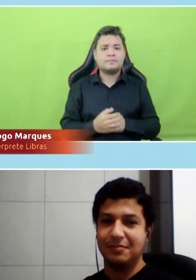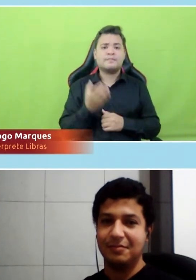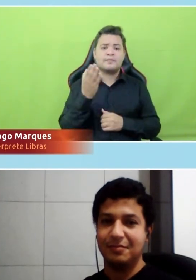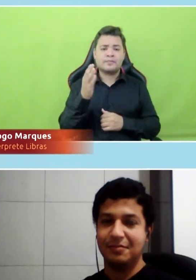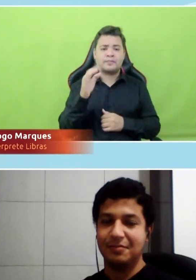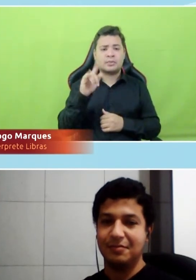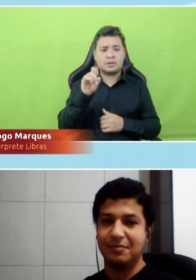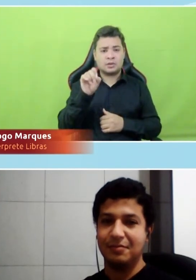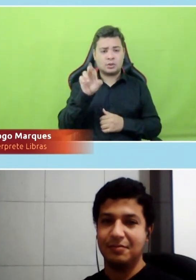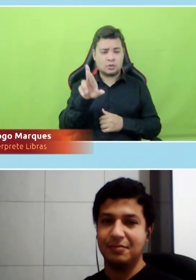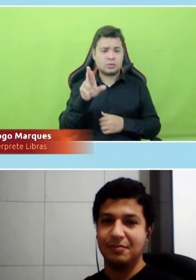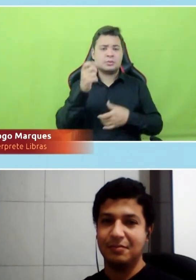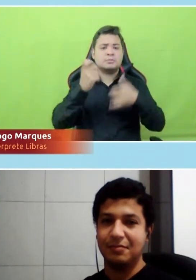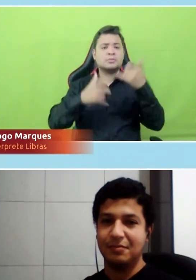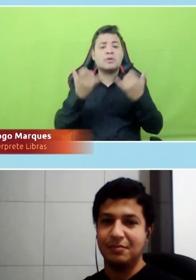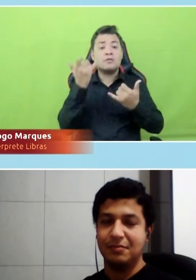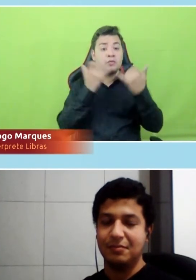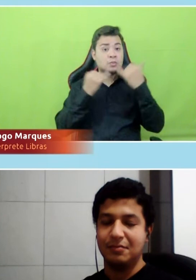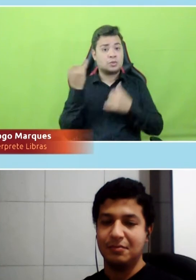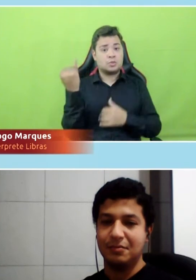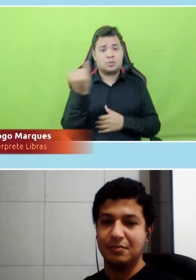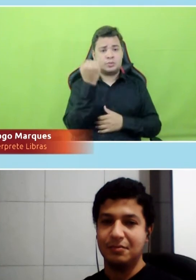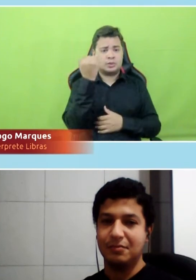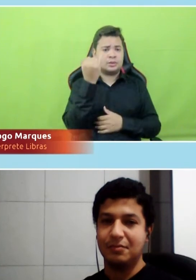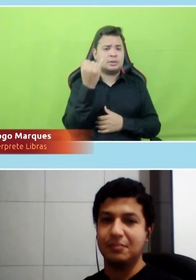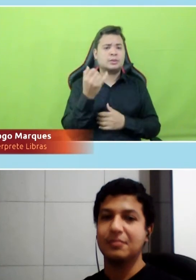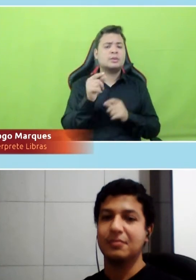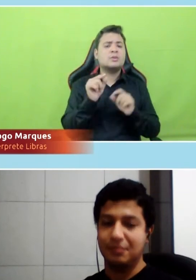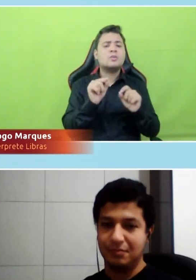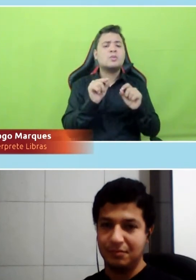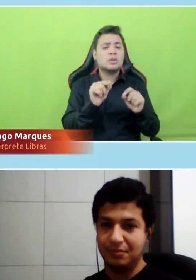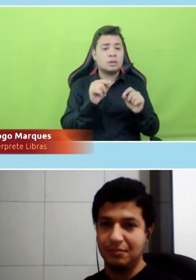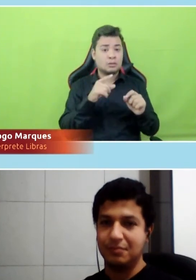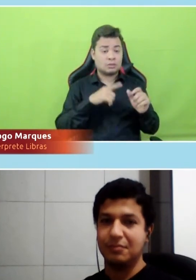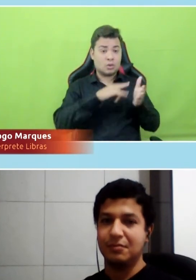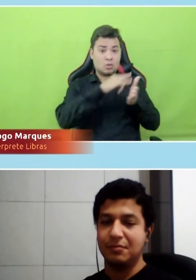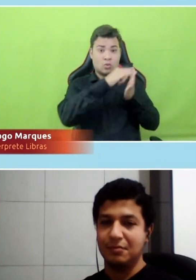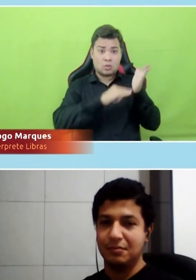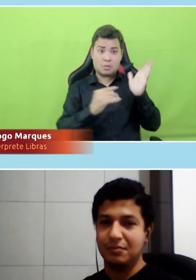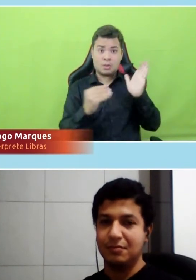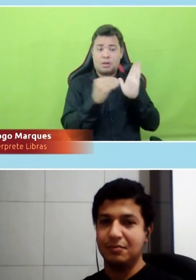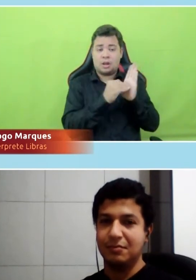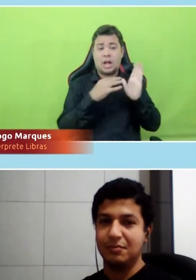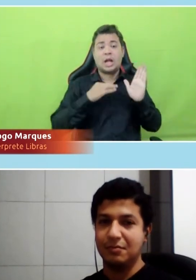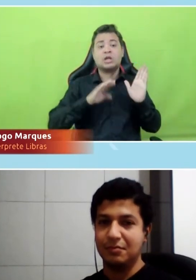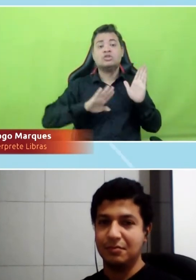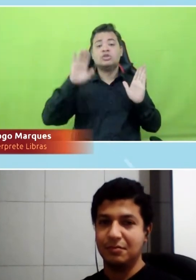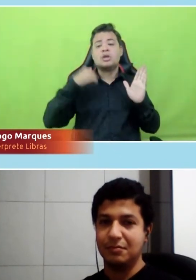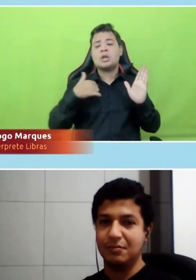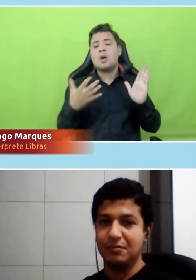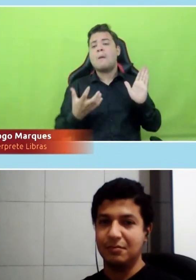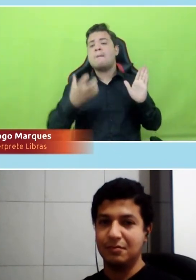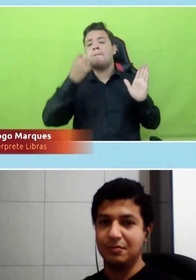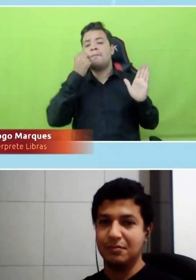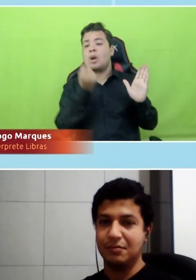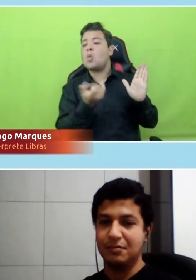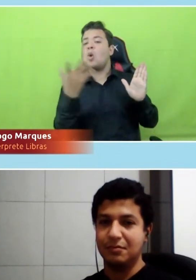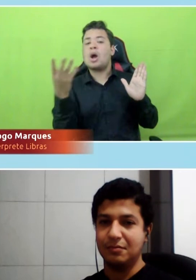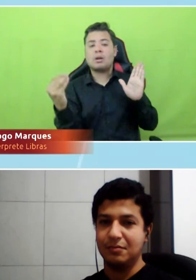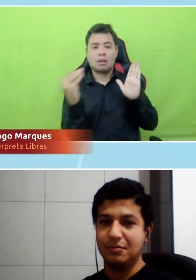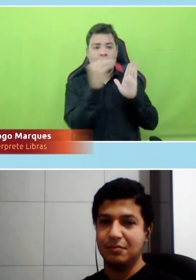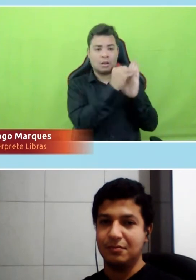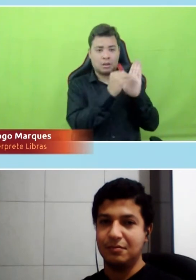agora sobre o patrimônio que foi declarado pelos candidatos à presidência da República e ao governo